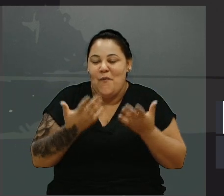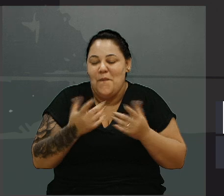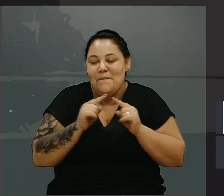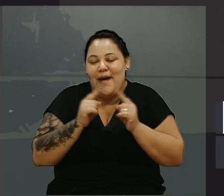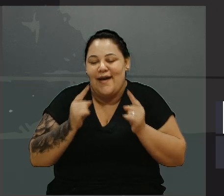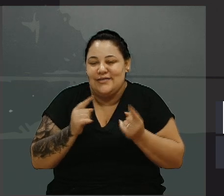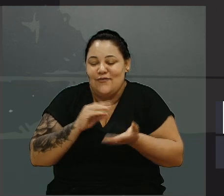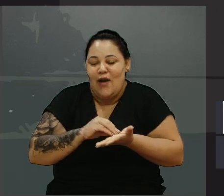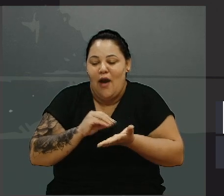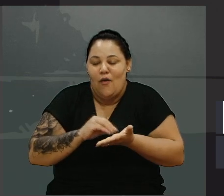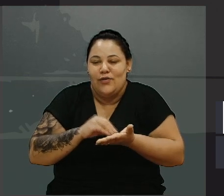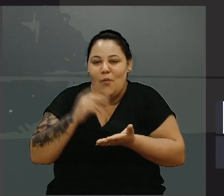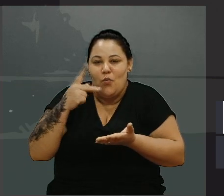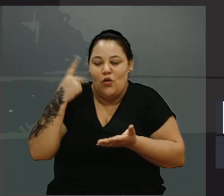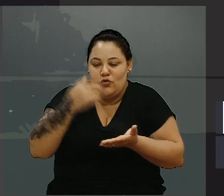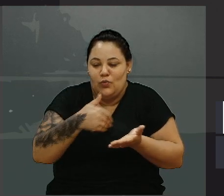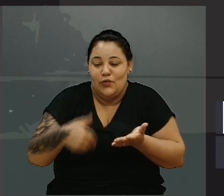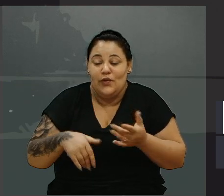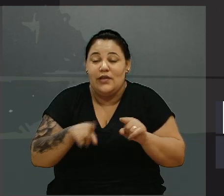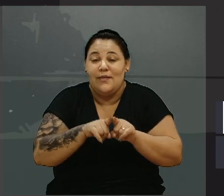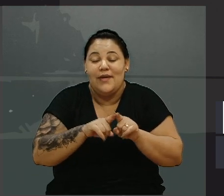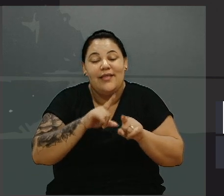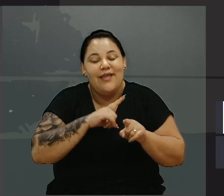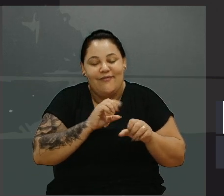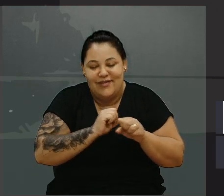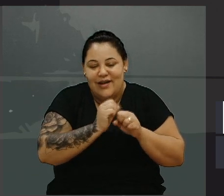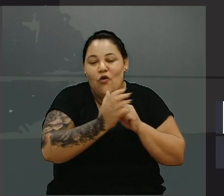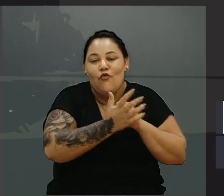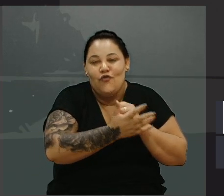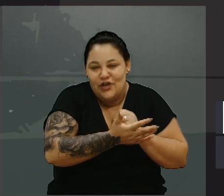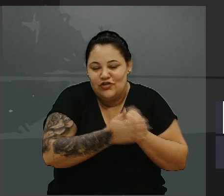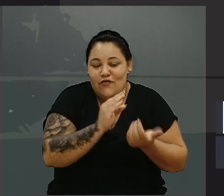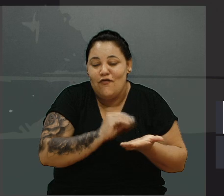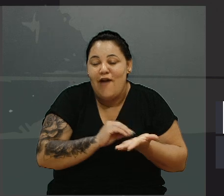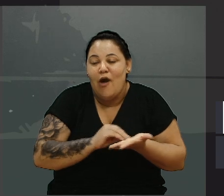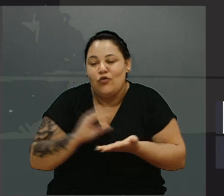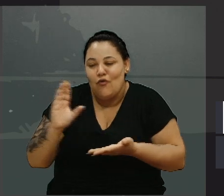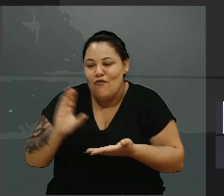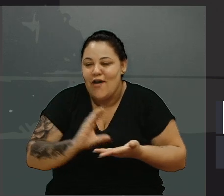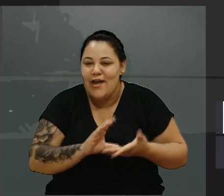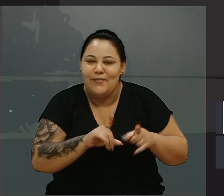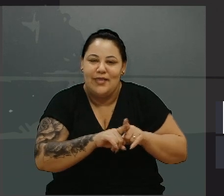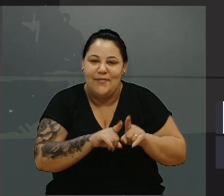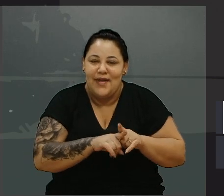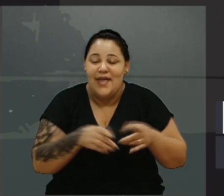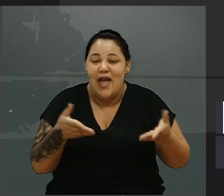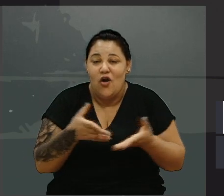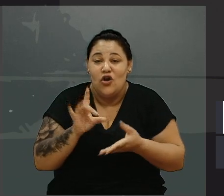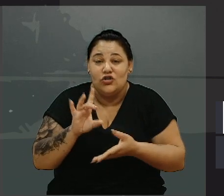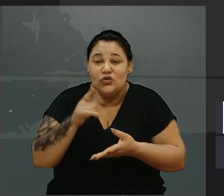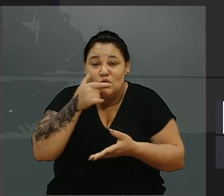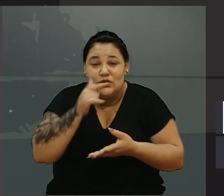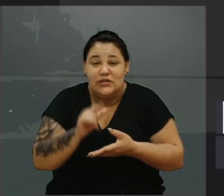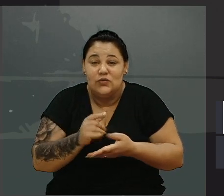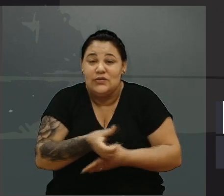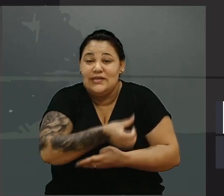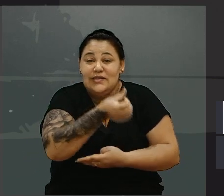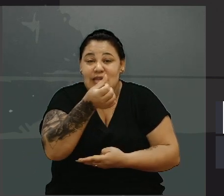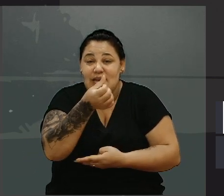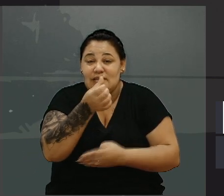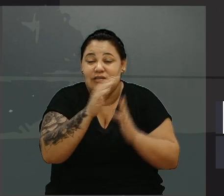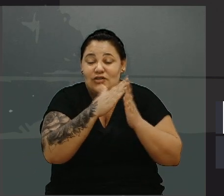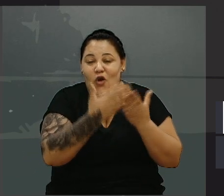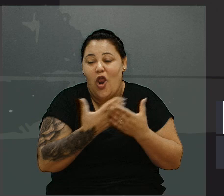públicas, da pandemia, da falta de recursos, resultou em nós termos nessa retomada apenas 6 escolas, mas